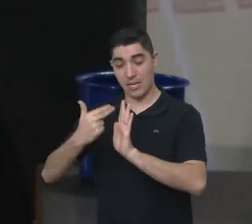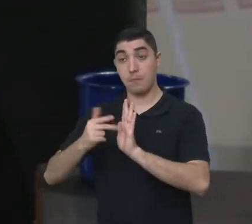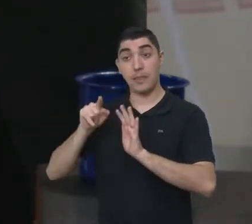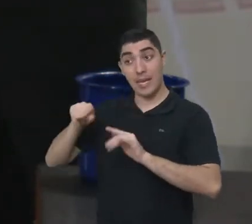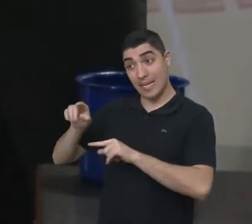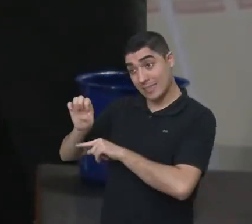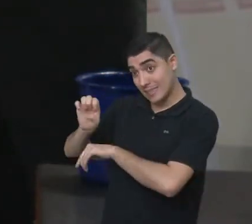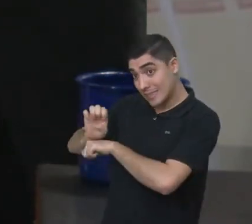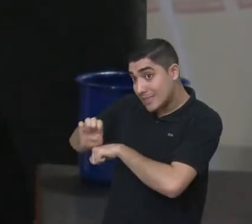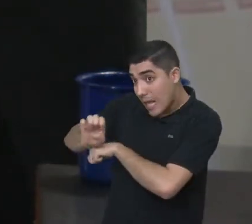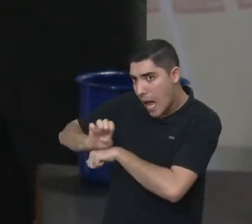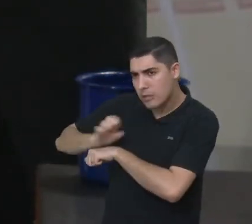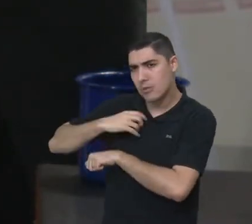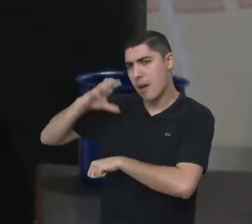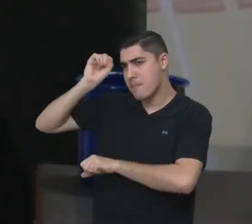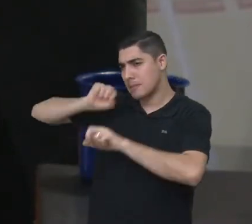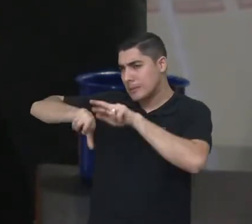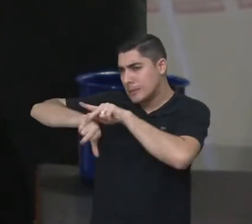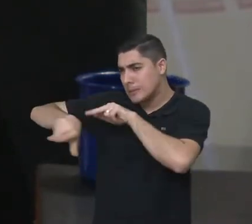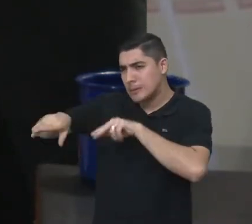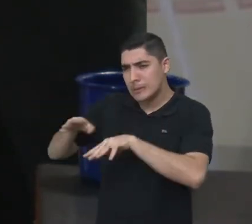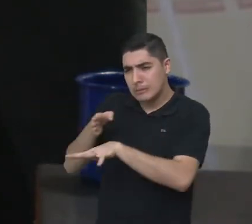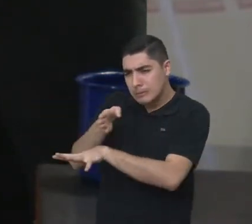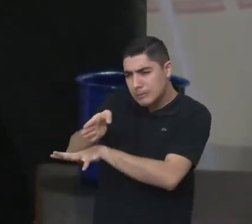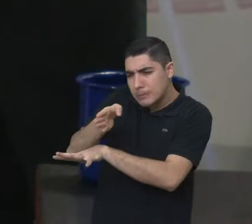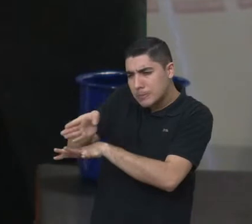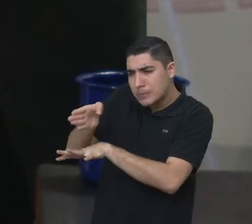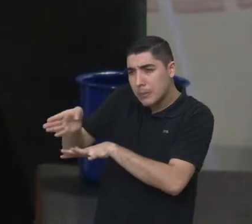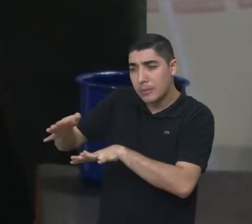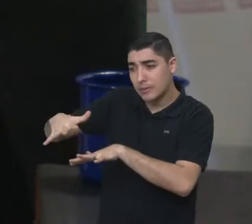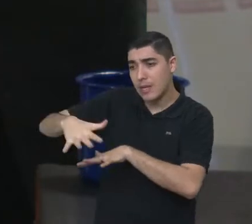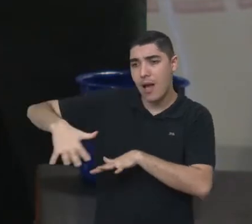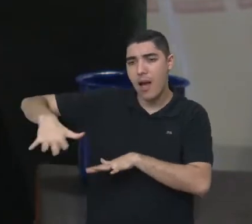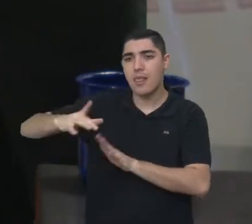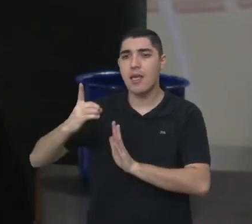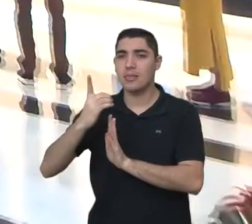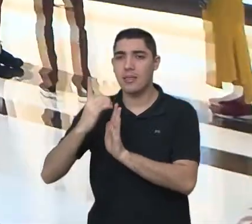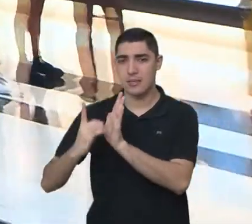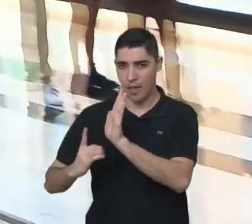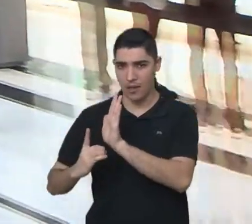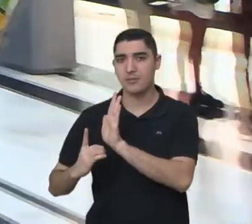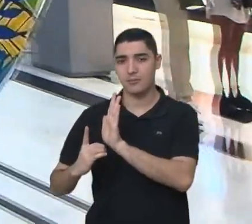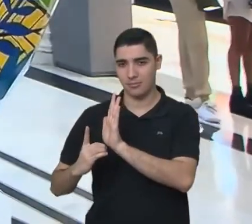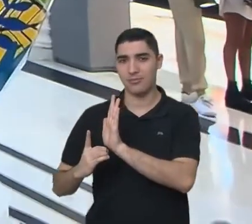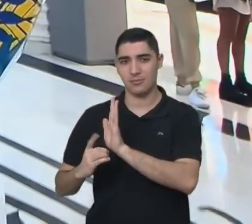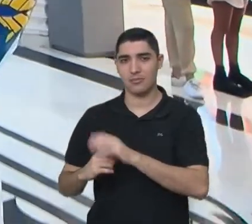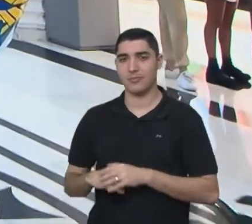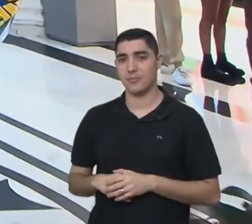no estágio eu aprendi de tudo, passei por todas as vertentes do design possíveis, assim.